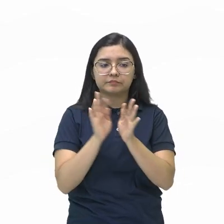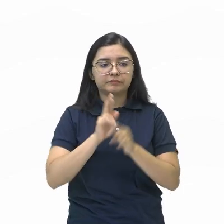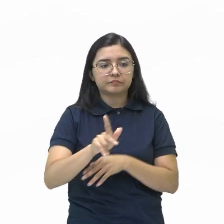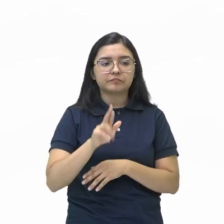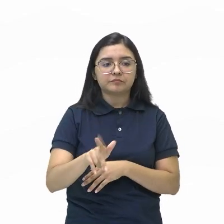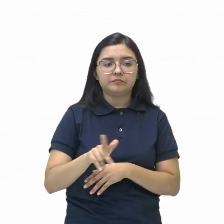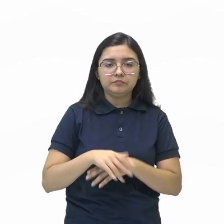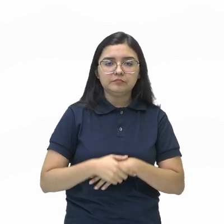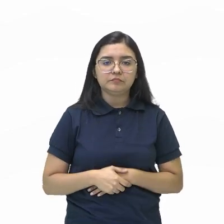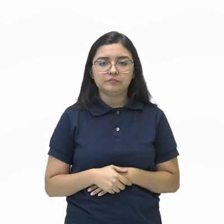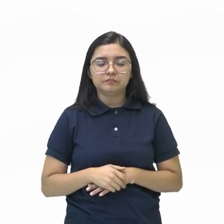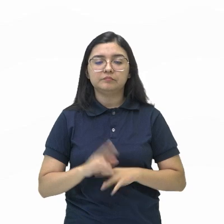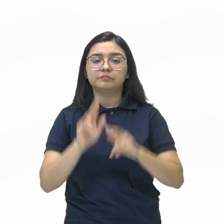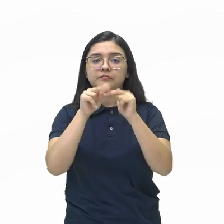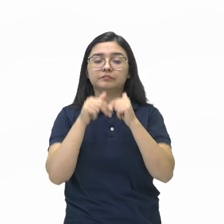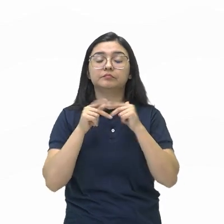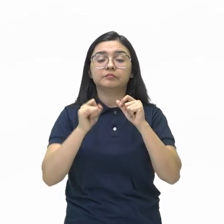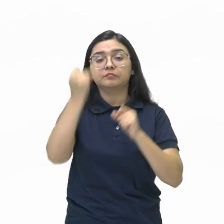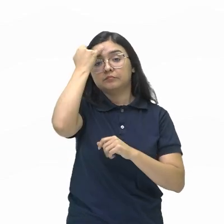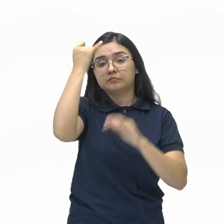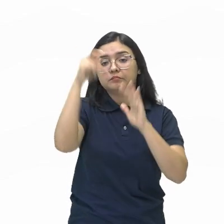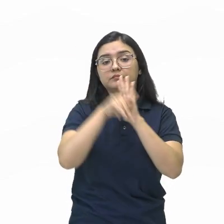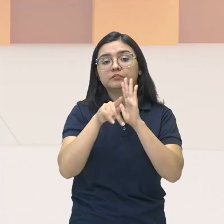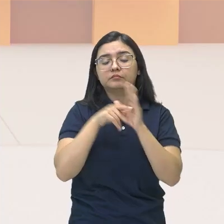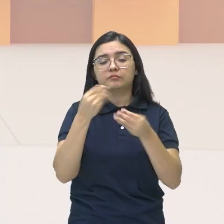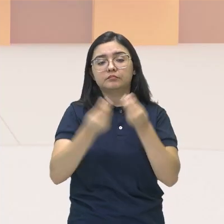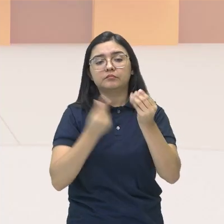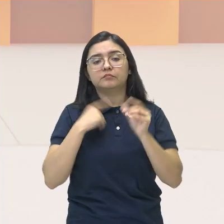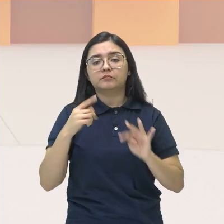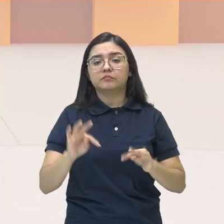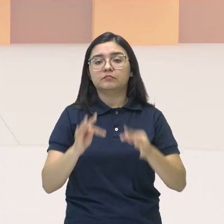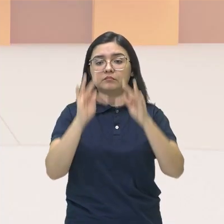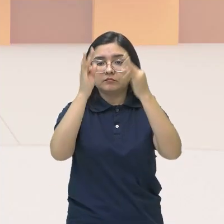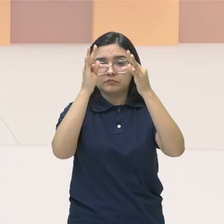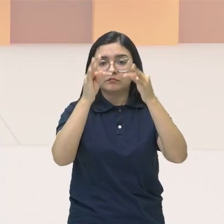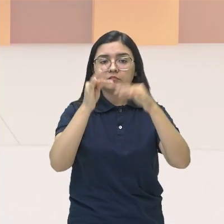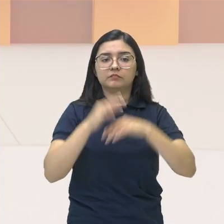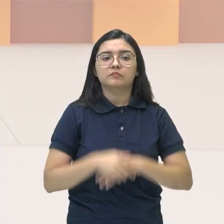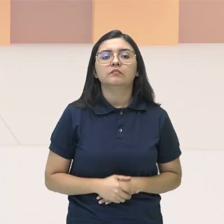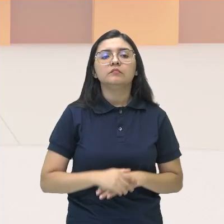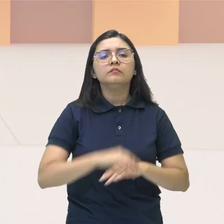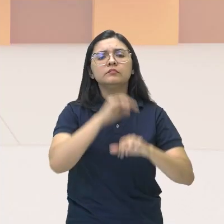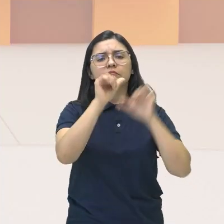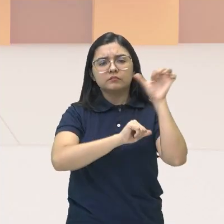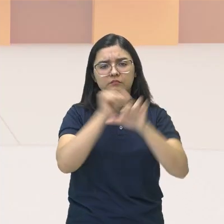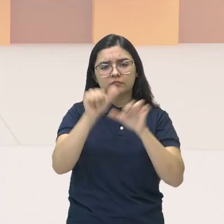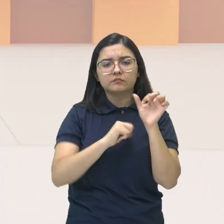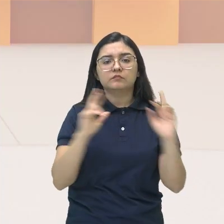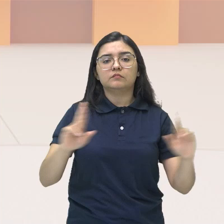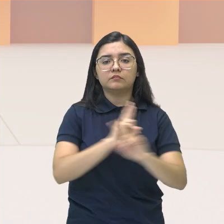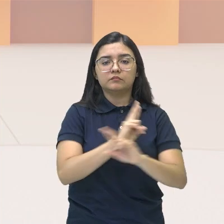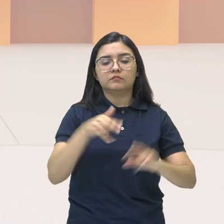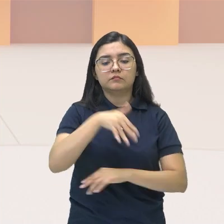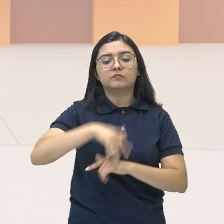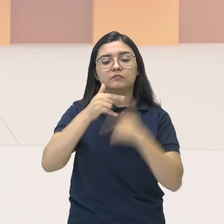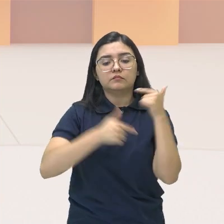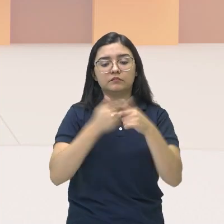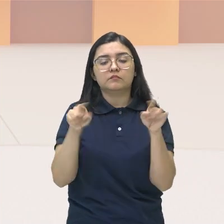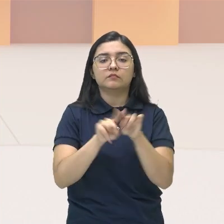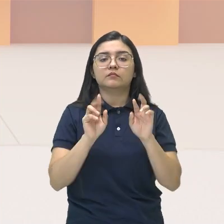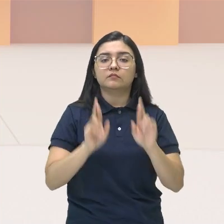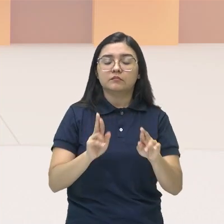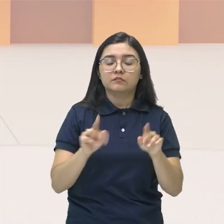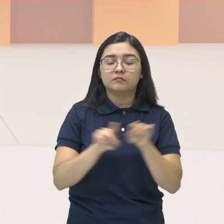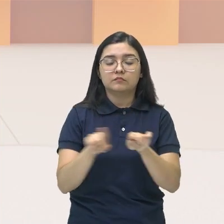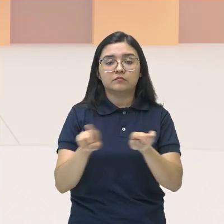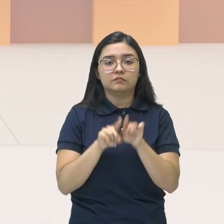a coisa não. Por isso que a ideia de como a tecnologia transformou as relações de trabalho, as